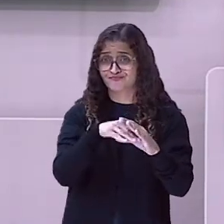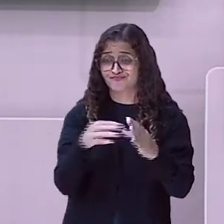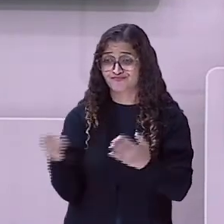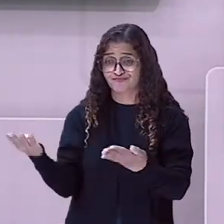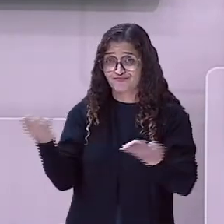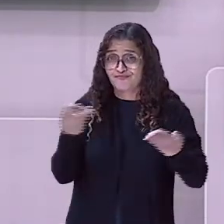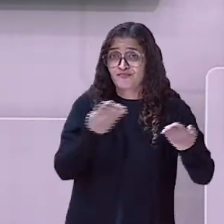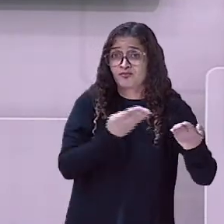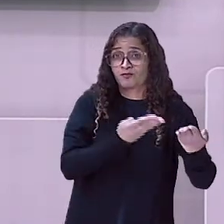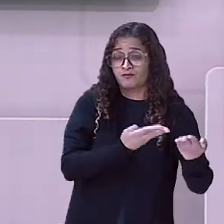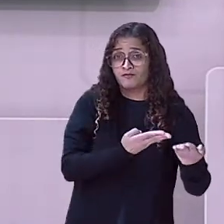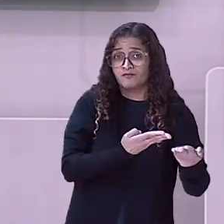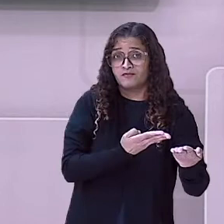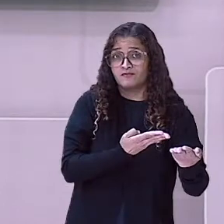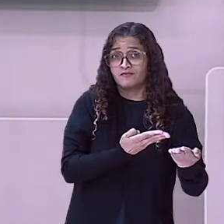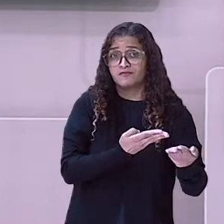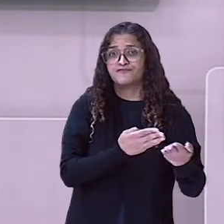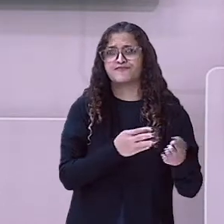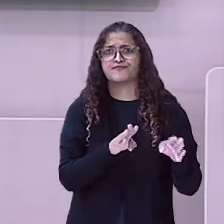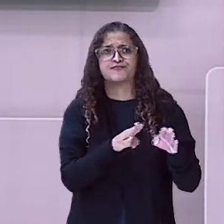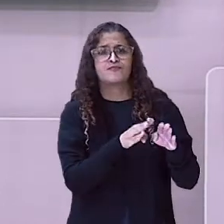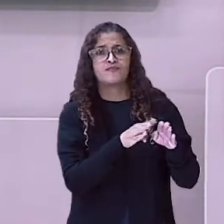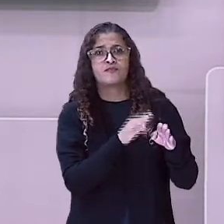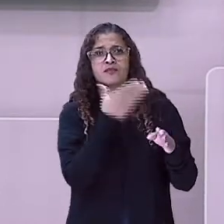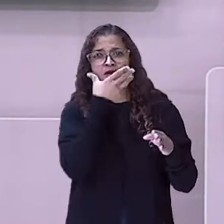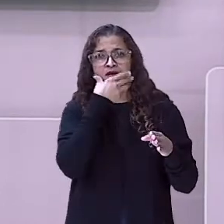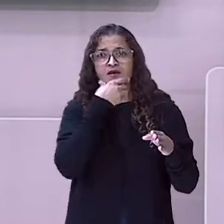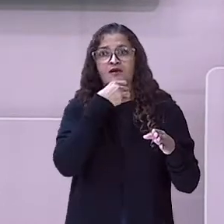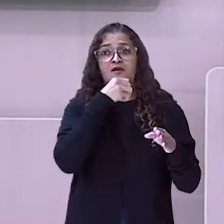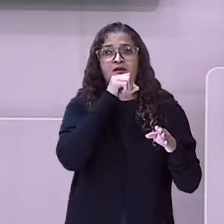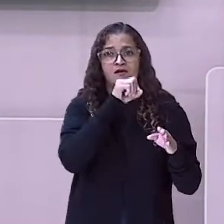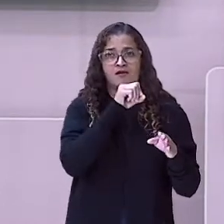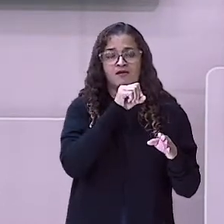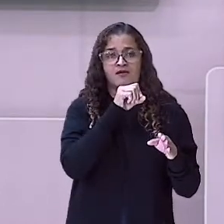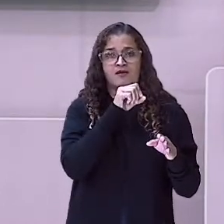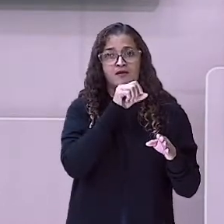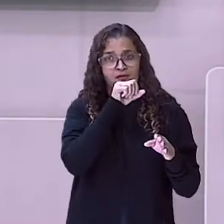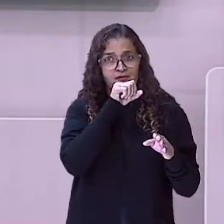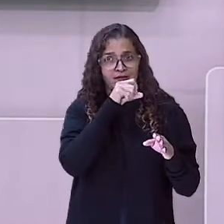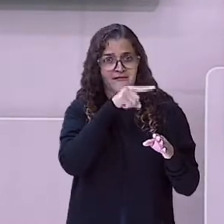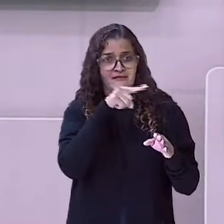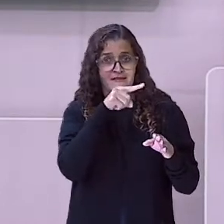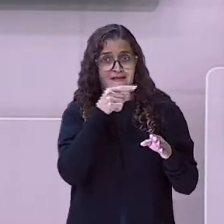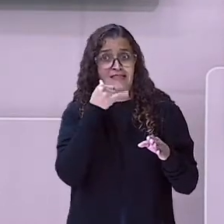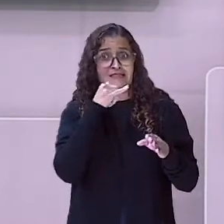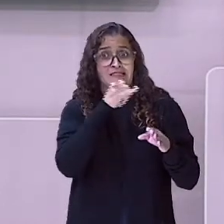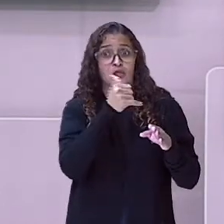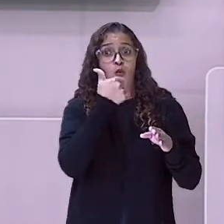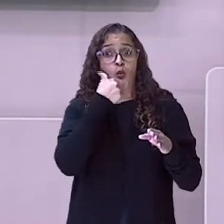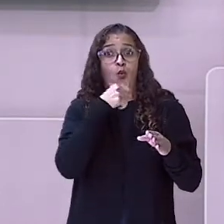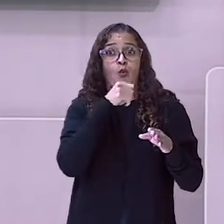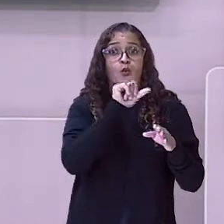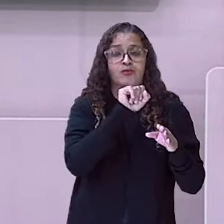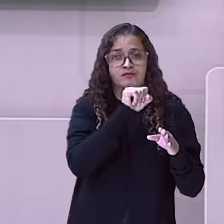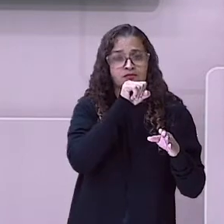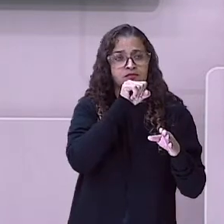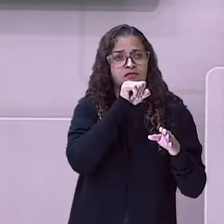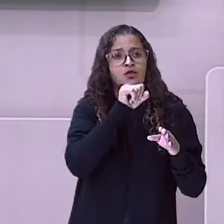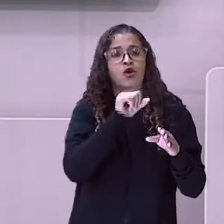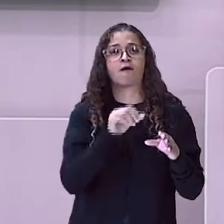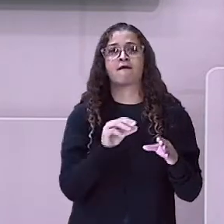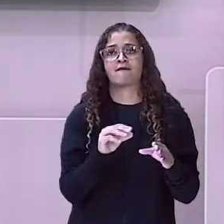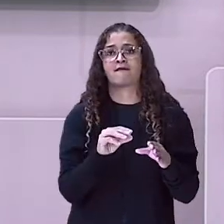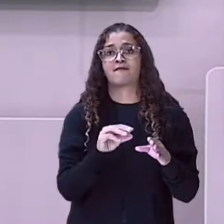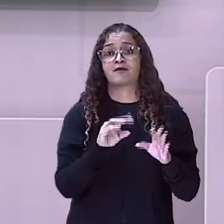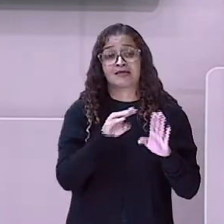aí chega, né, o marido e fala assim: dobra a receita. Quando ele fala para dobrar, ele